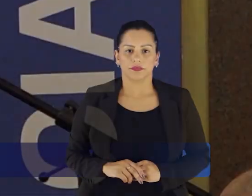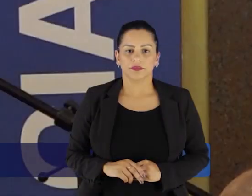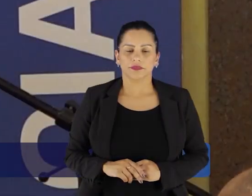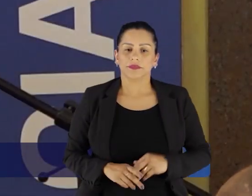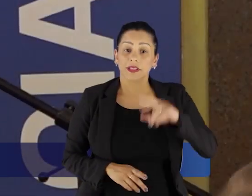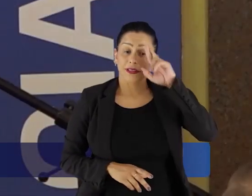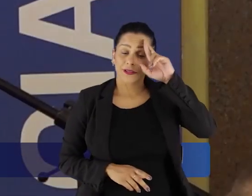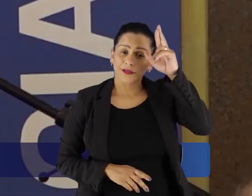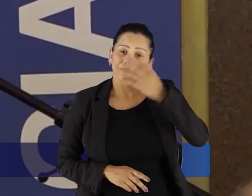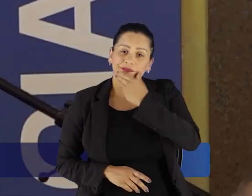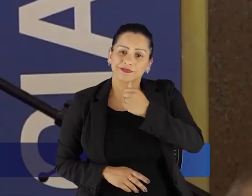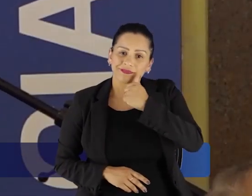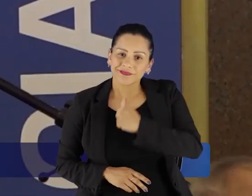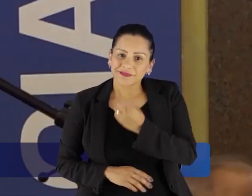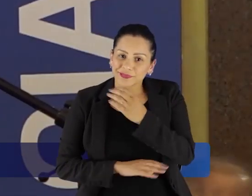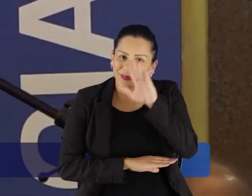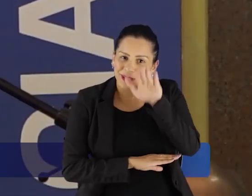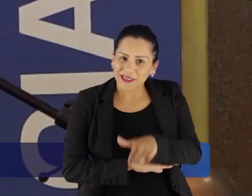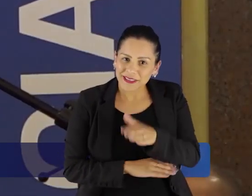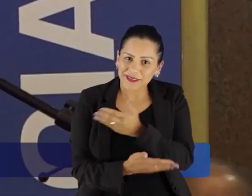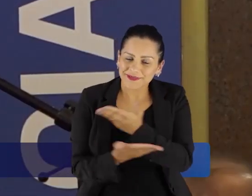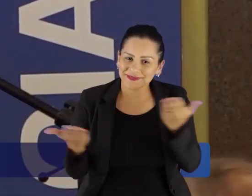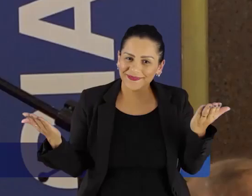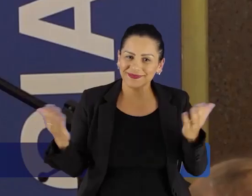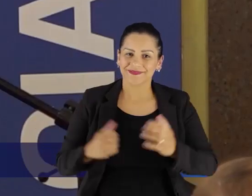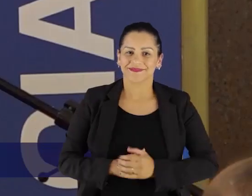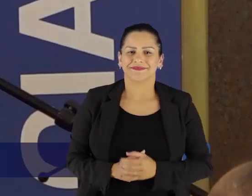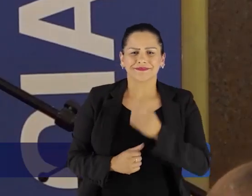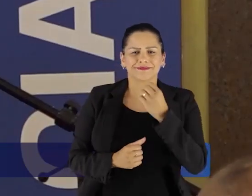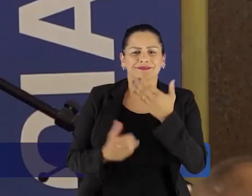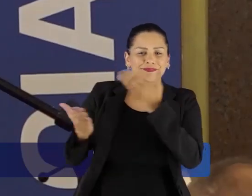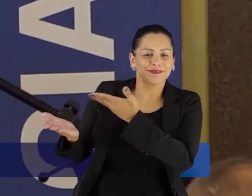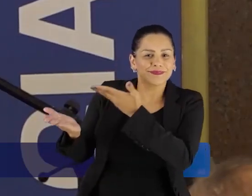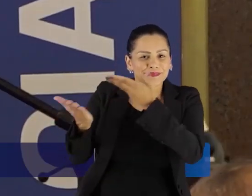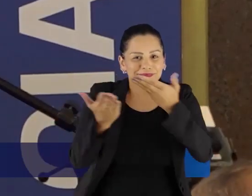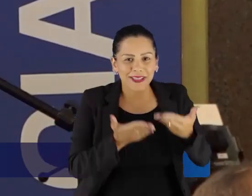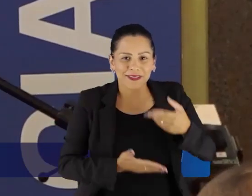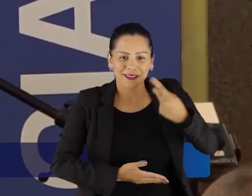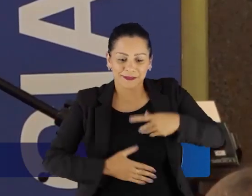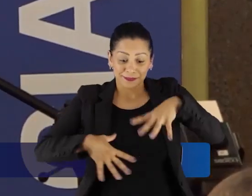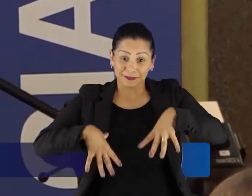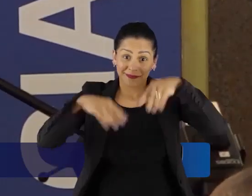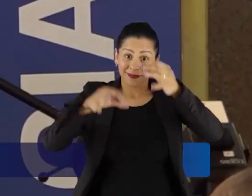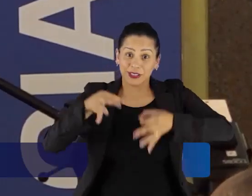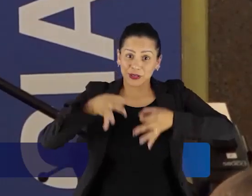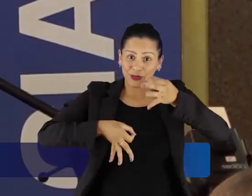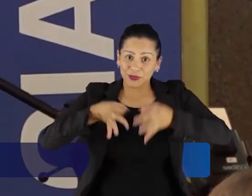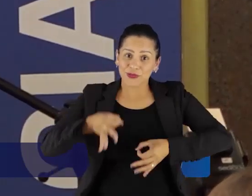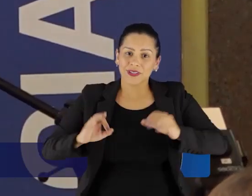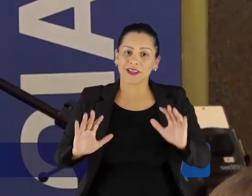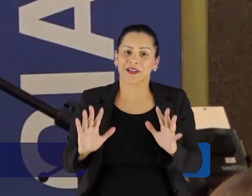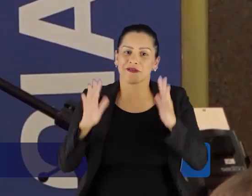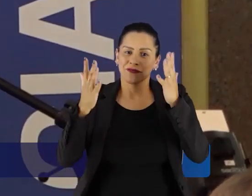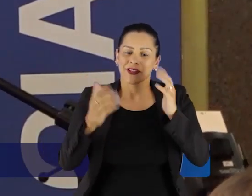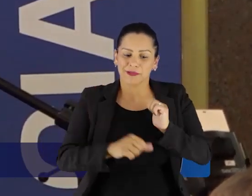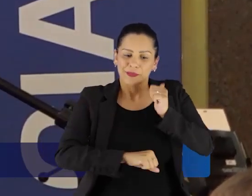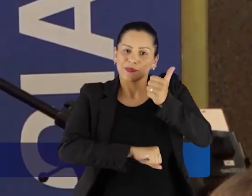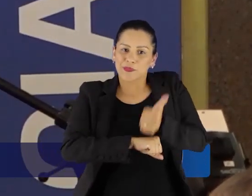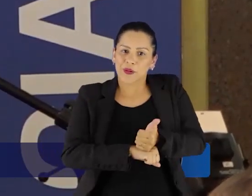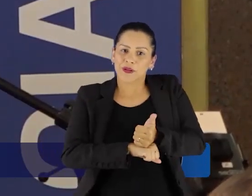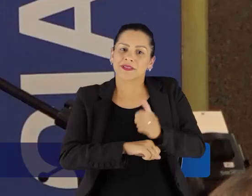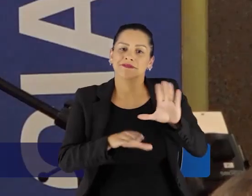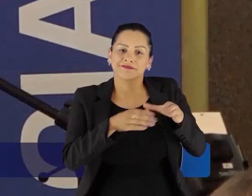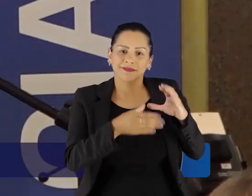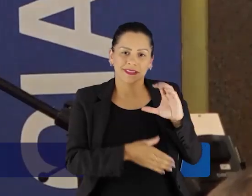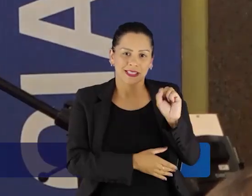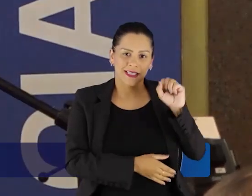Olá senhoras e senhores boa tarde sejam todos bem-vindos ao palácio da justiça para solenidade de posse do